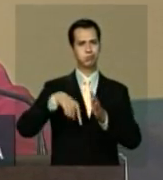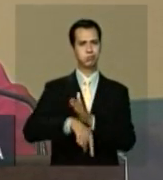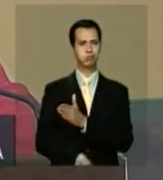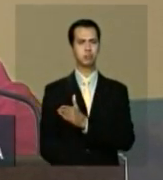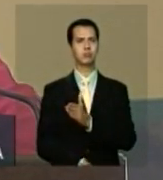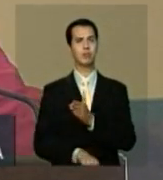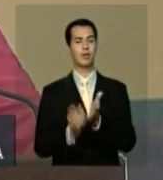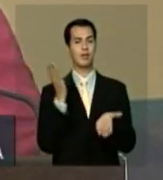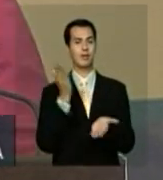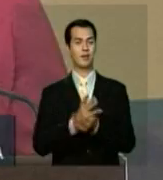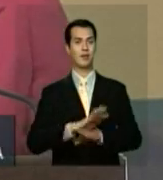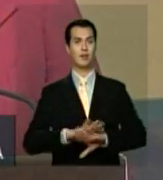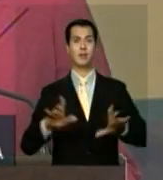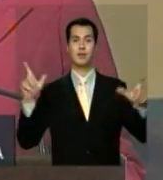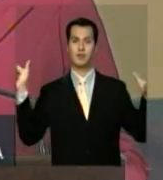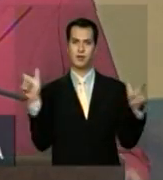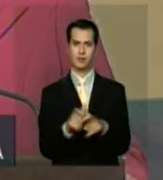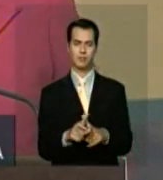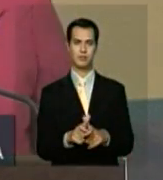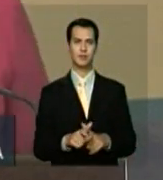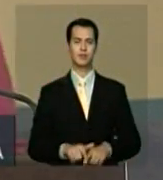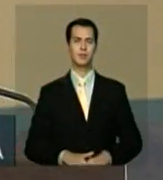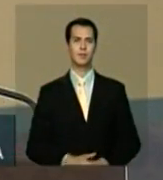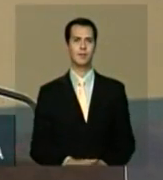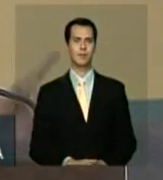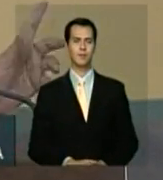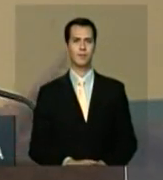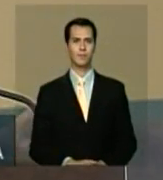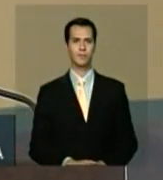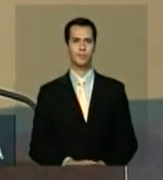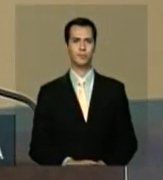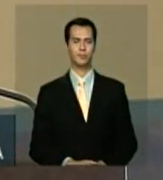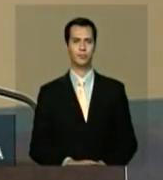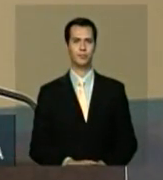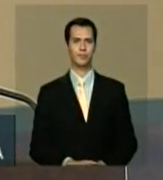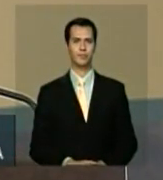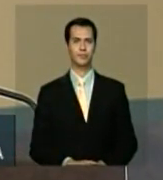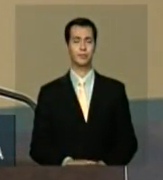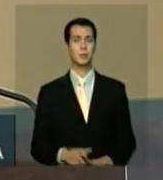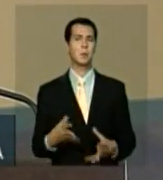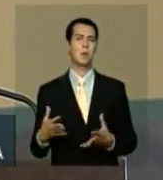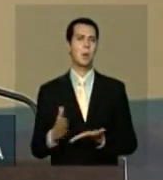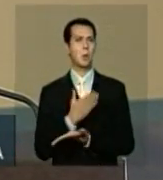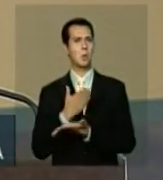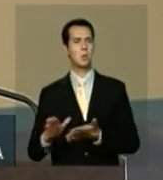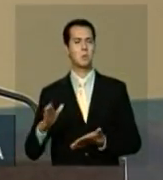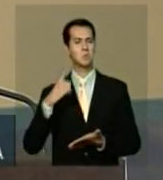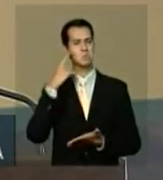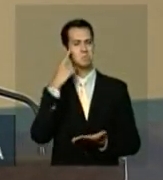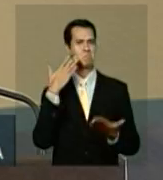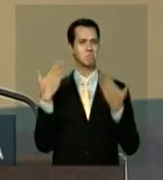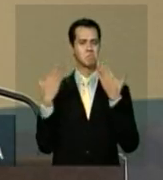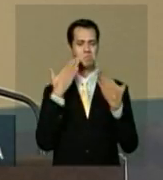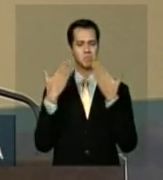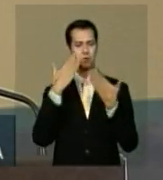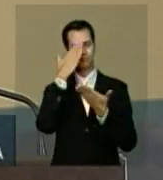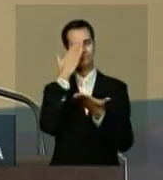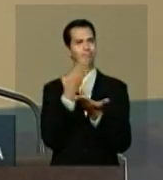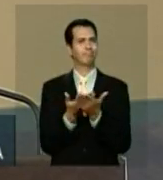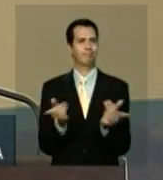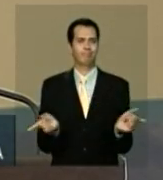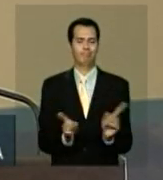trouxe muita Desconfiança de que não seria cumprida essa